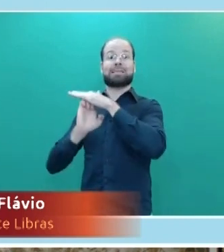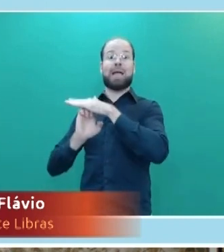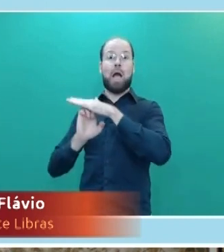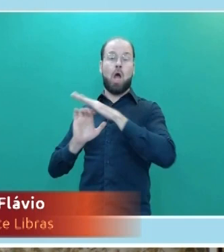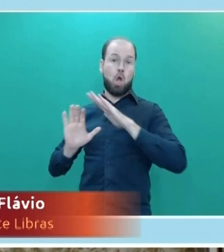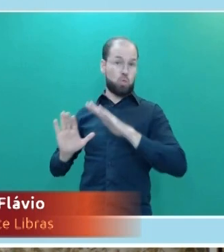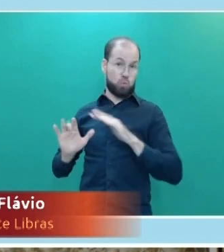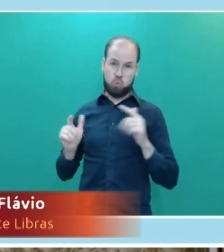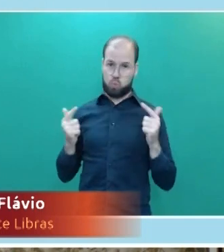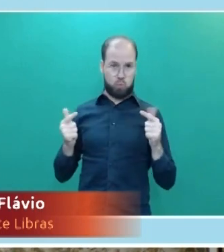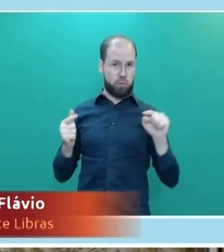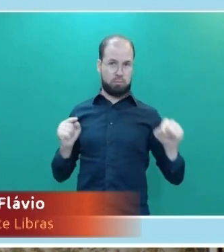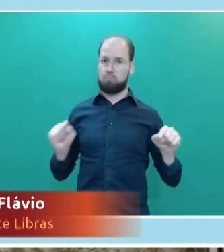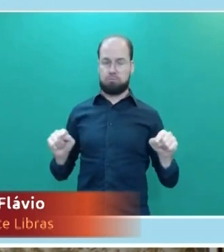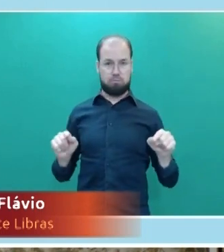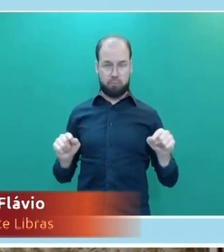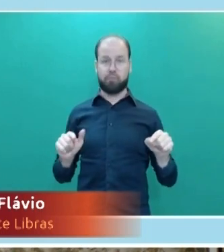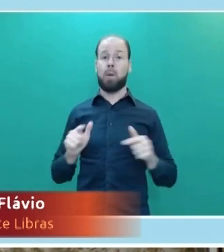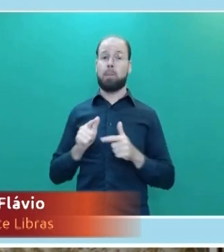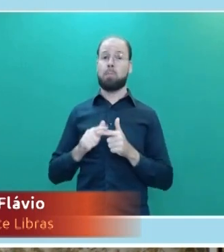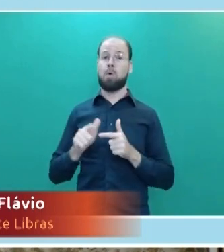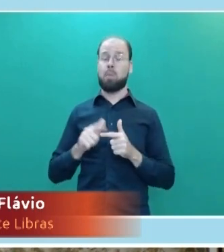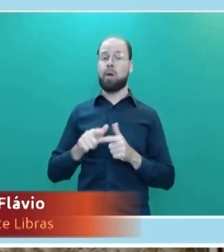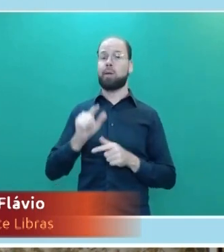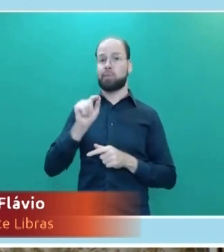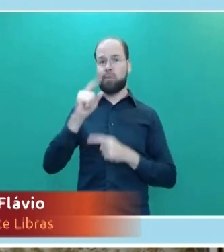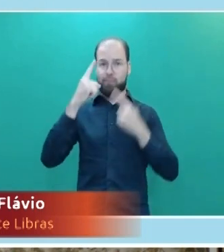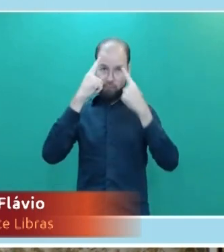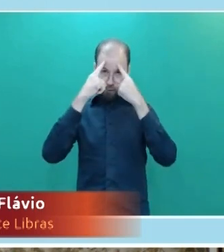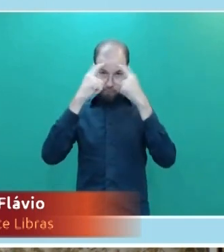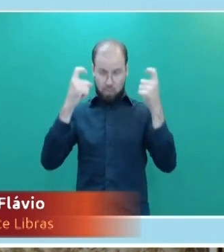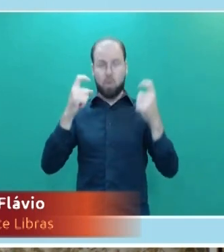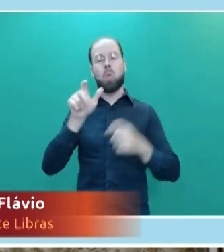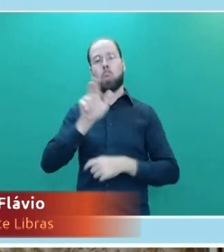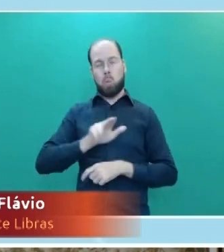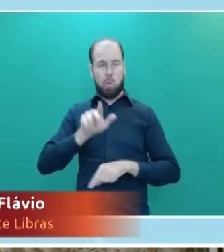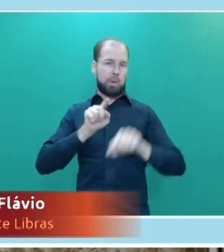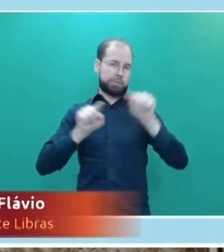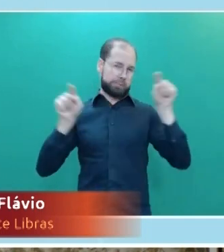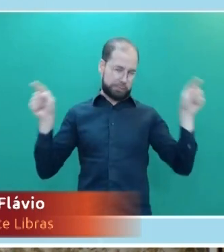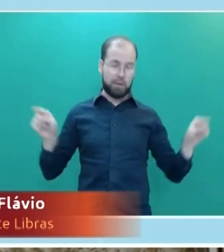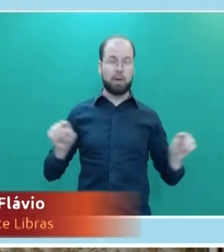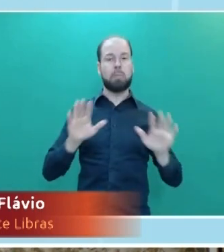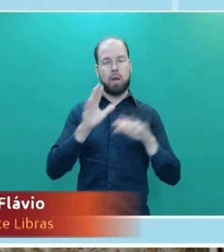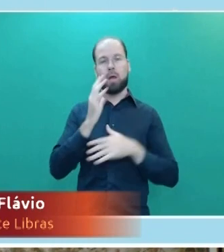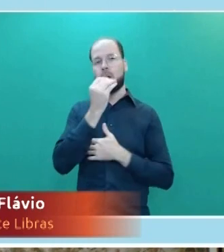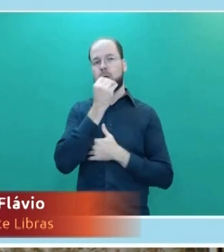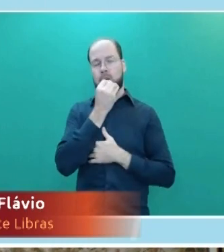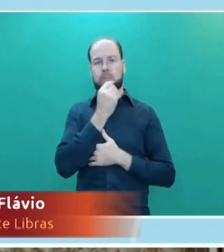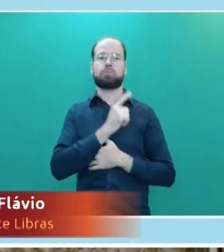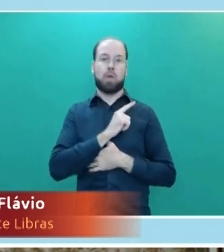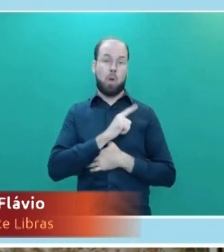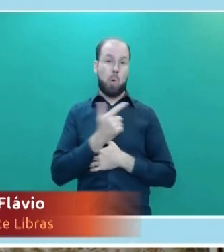é usado indiscriminadamente. Claro que tem outras questões, né? Por exemplo,